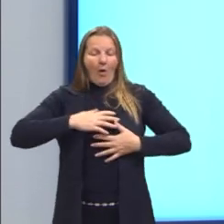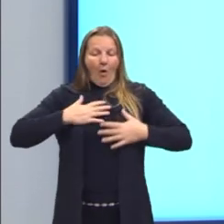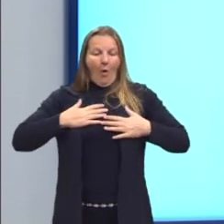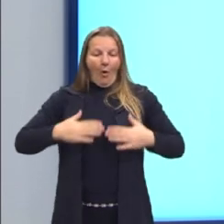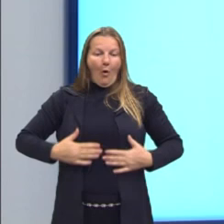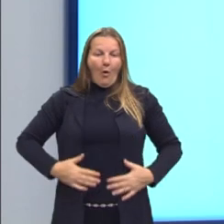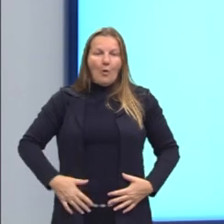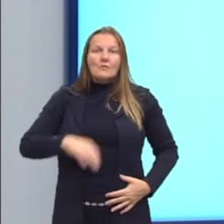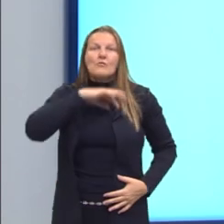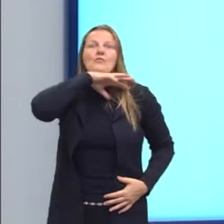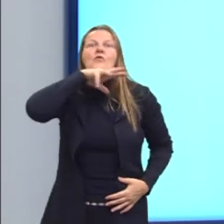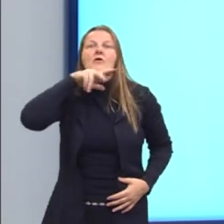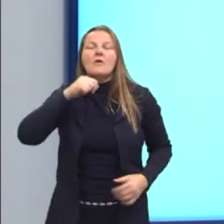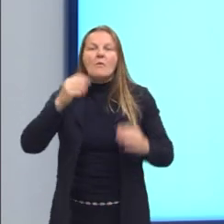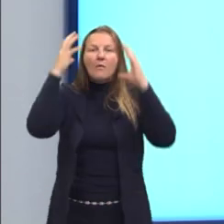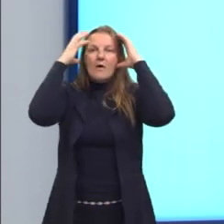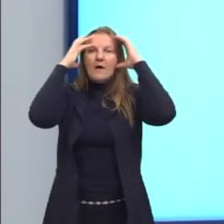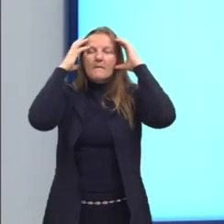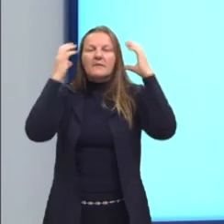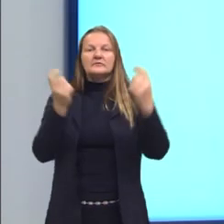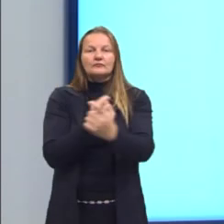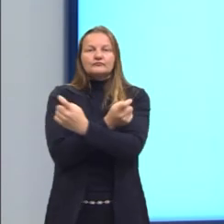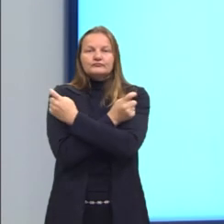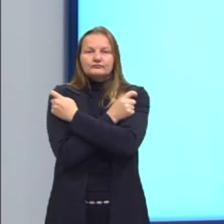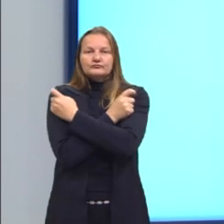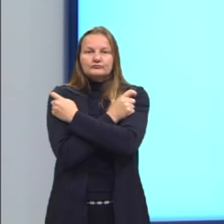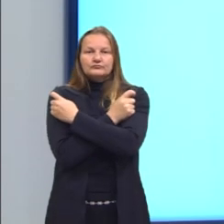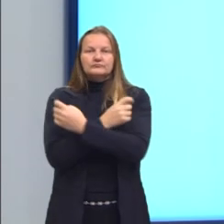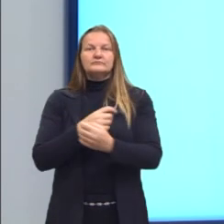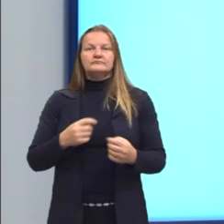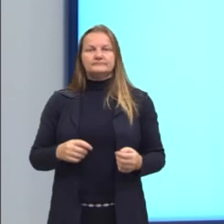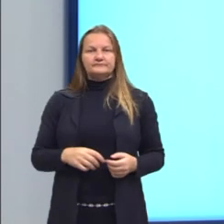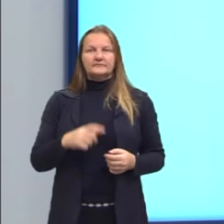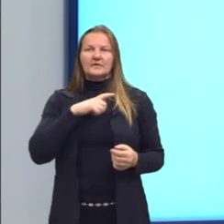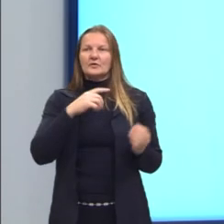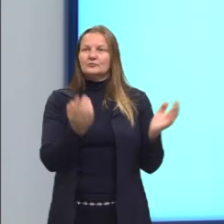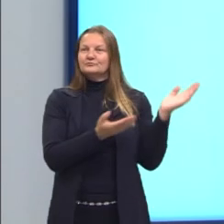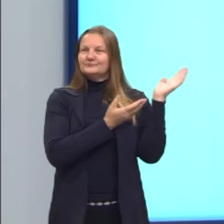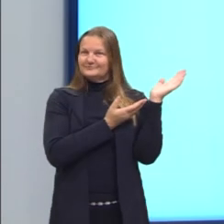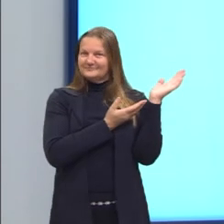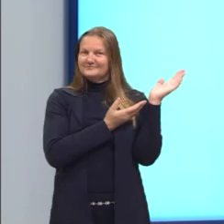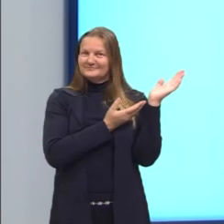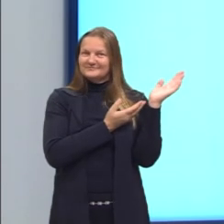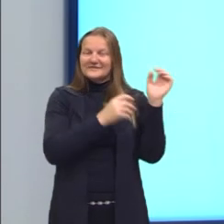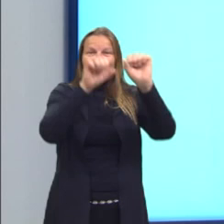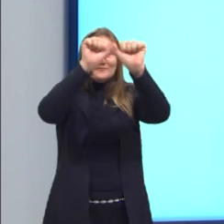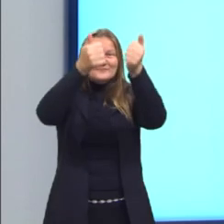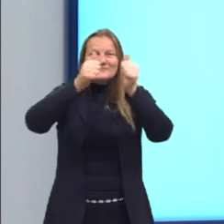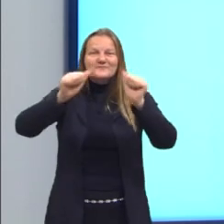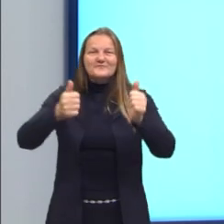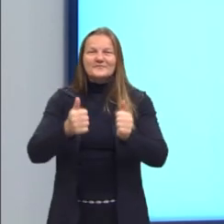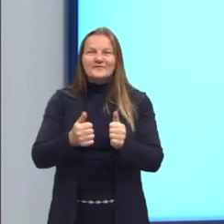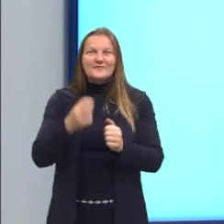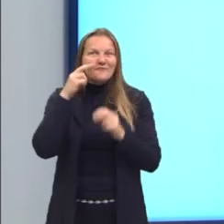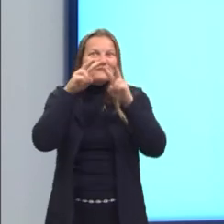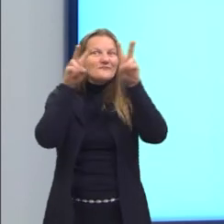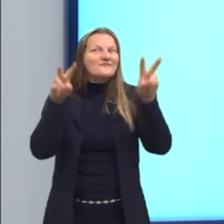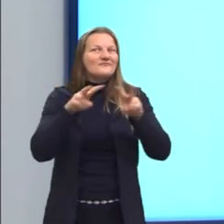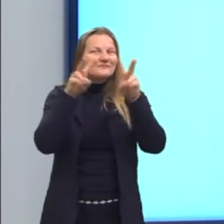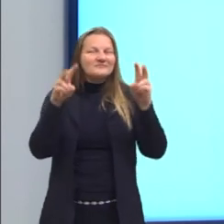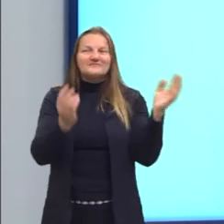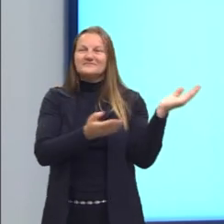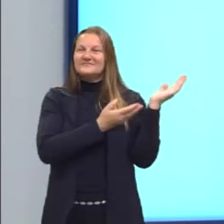leão e a cabeça de um faraó e aqui eu trouxe a imagem das pirâmides para gente dar uma olhada